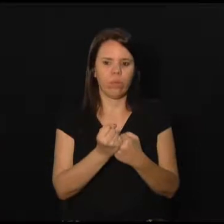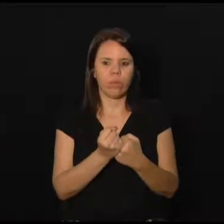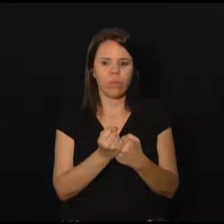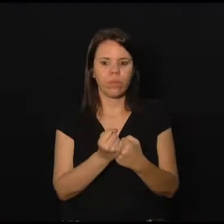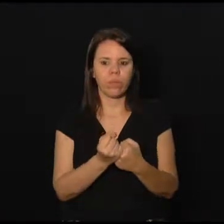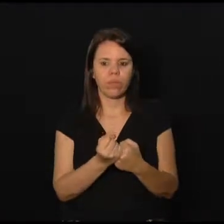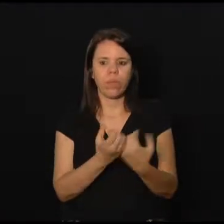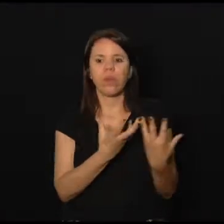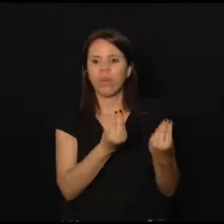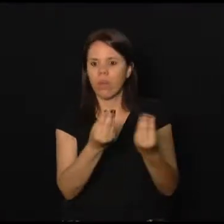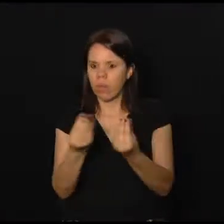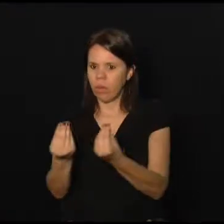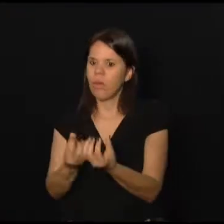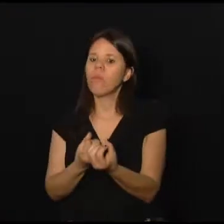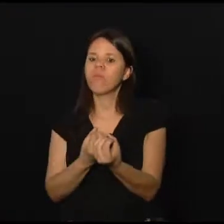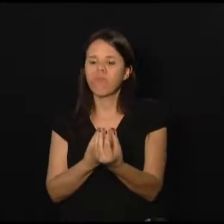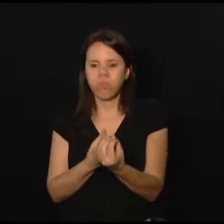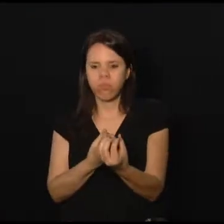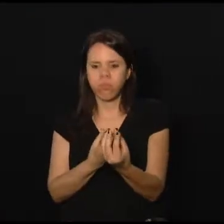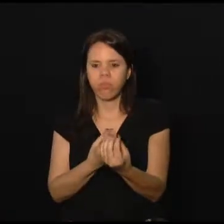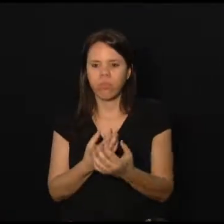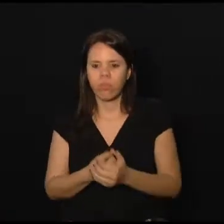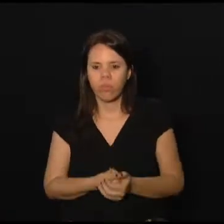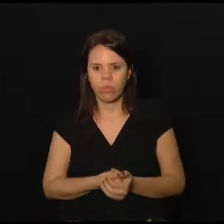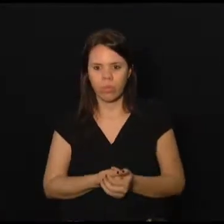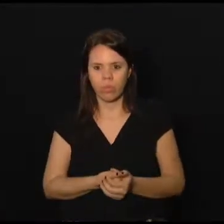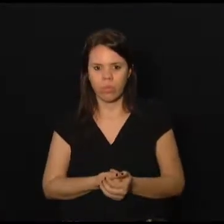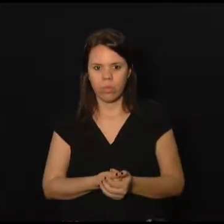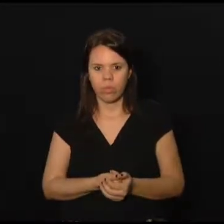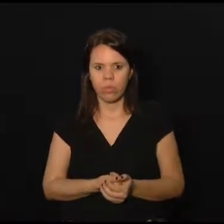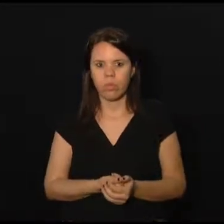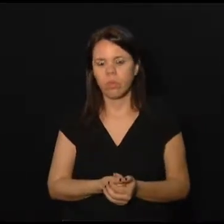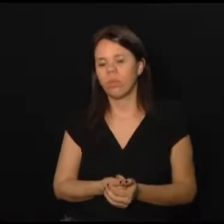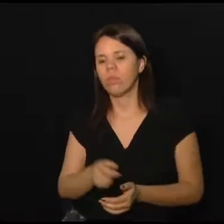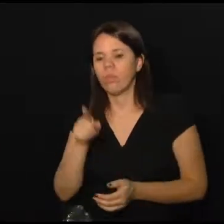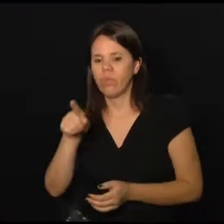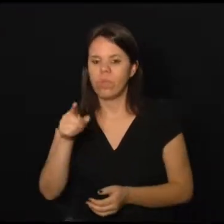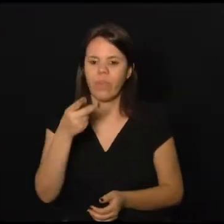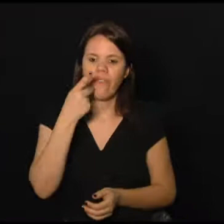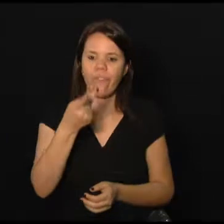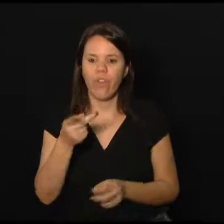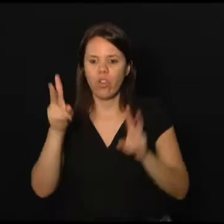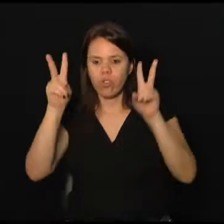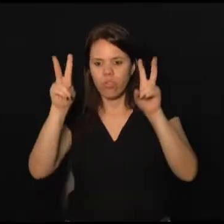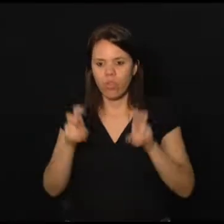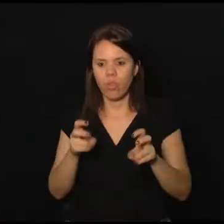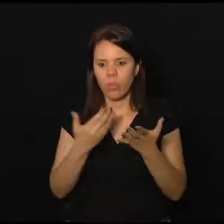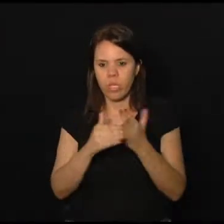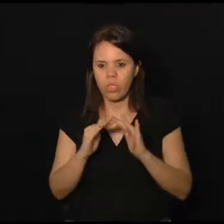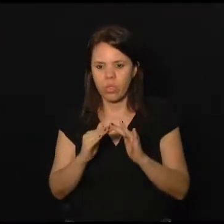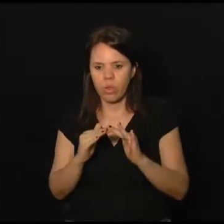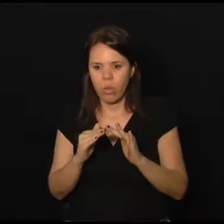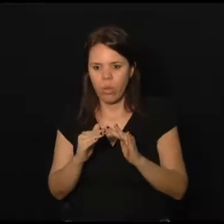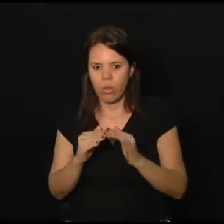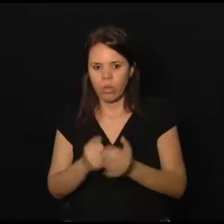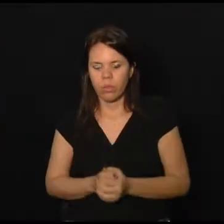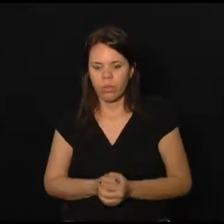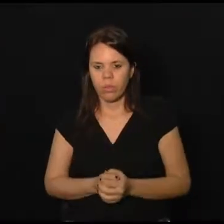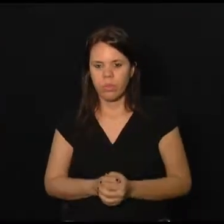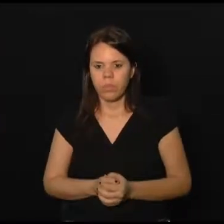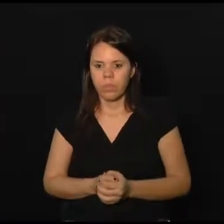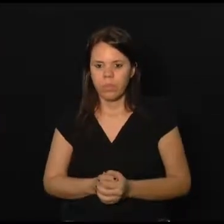É muita informação. E também... Débora, rapidinho. Você falou dessa questão da escola. Recentemente, não é,